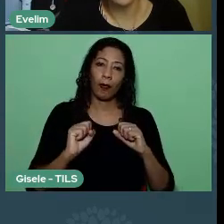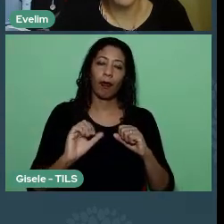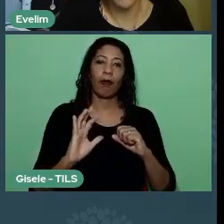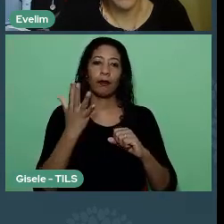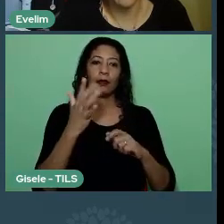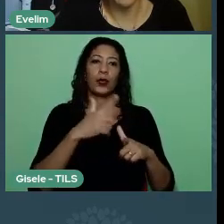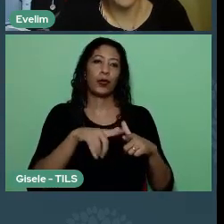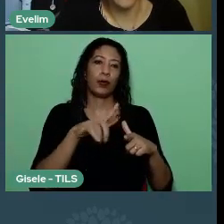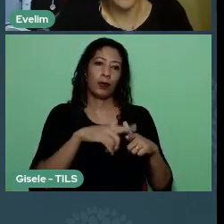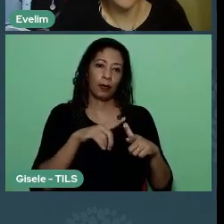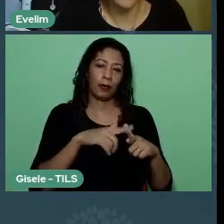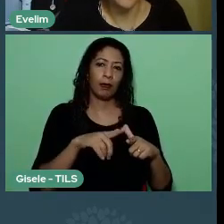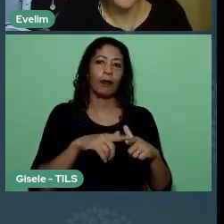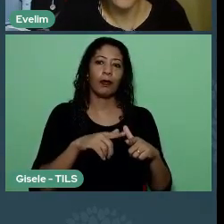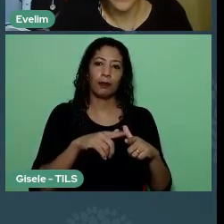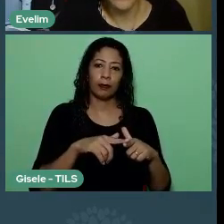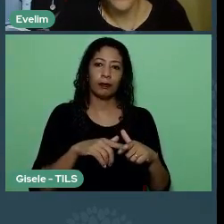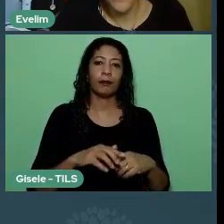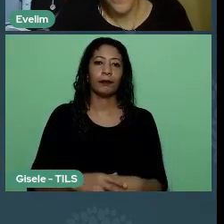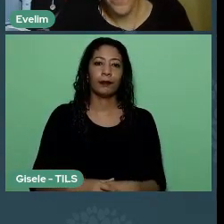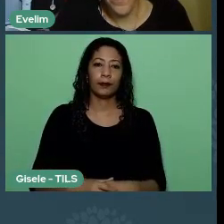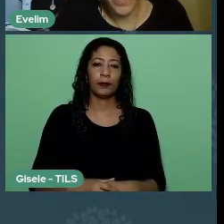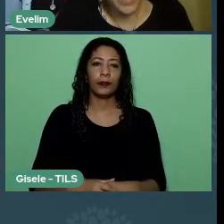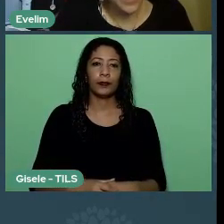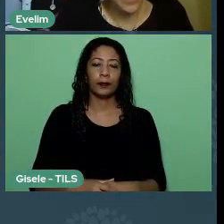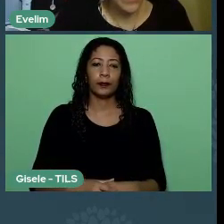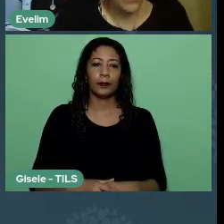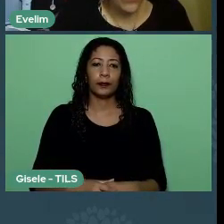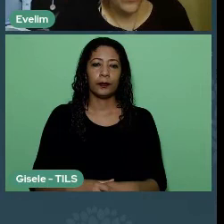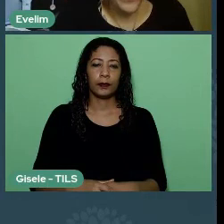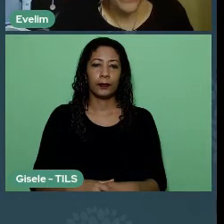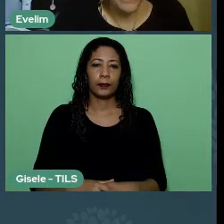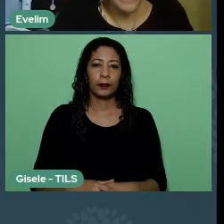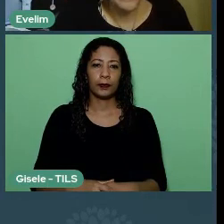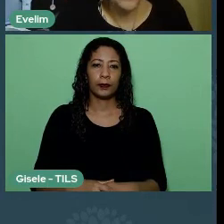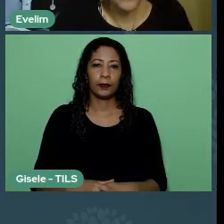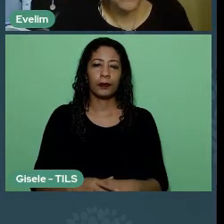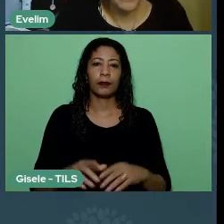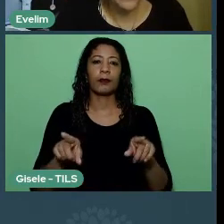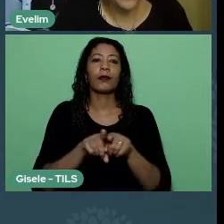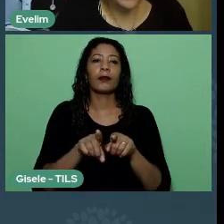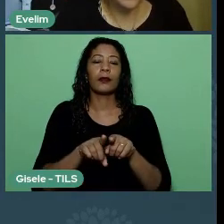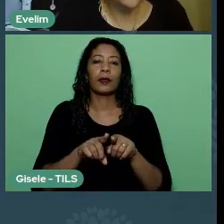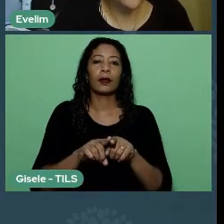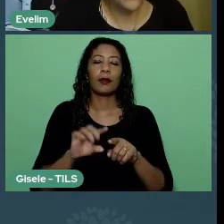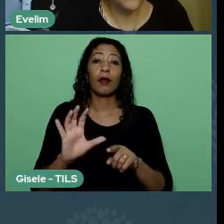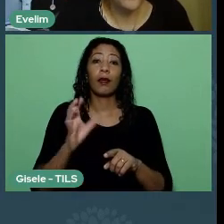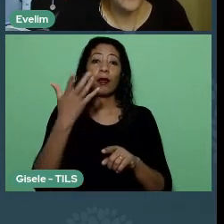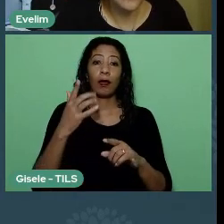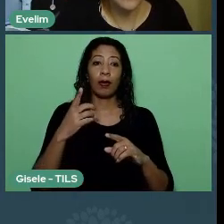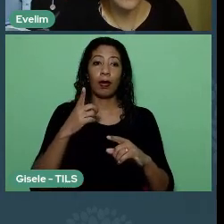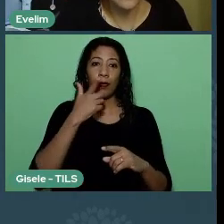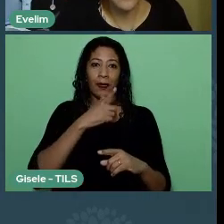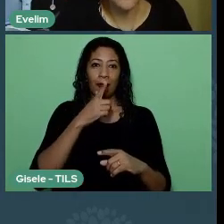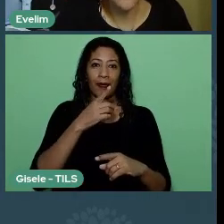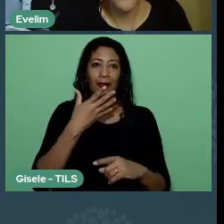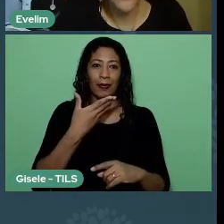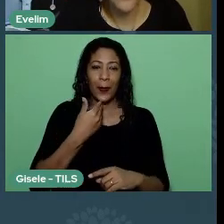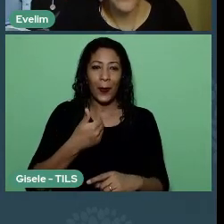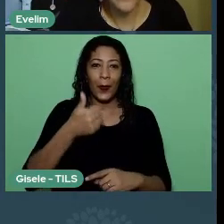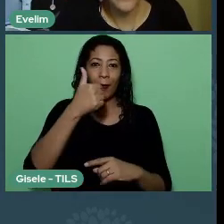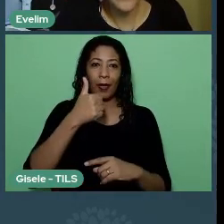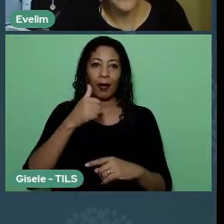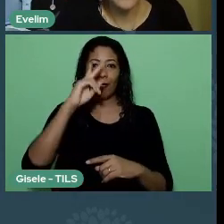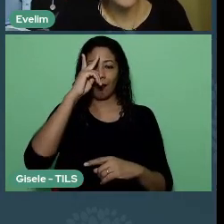pacientes com asma leve e moderada, tá? Ocorre uma melhora na autoconfiança,